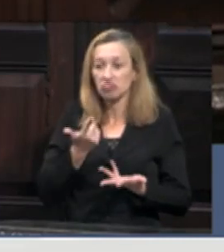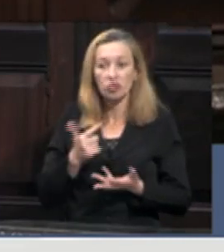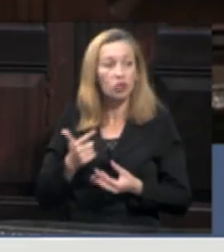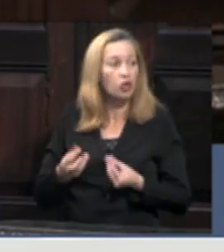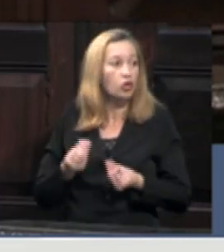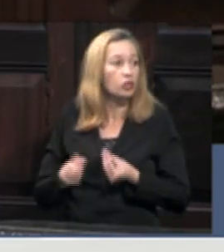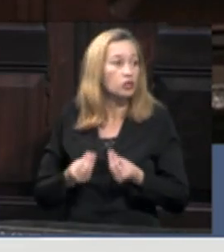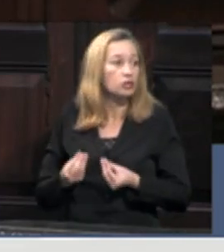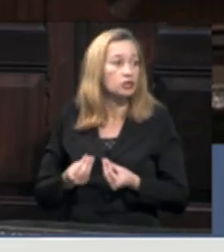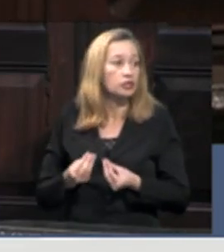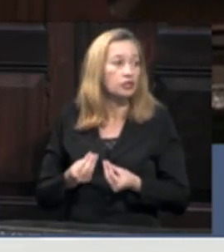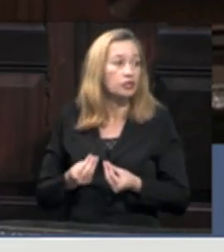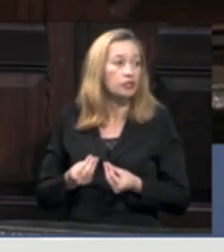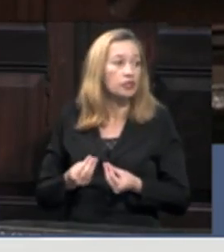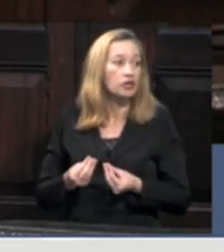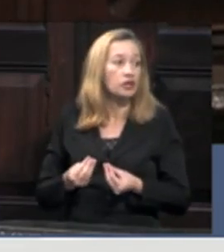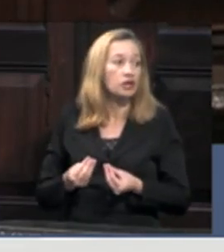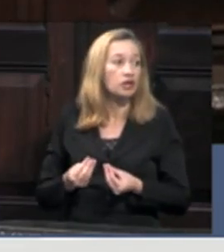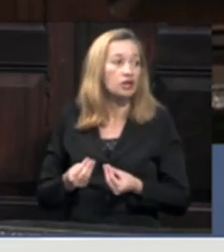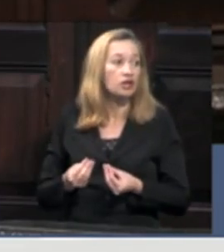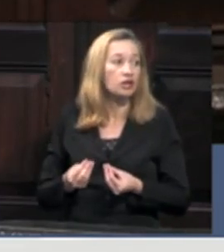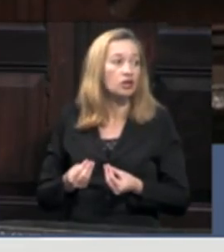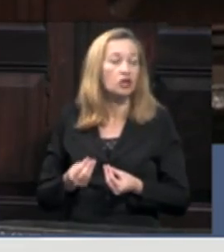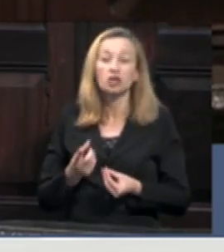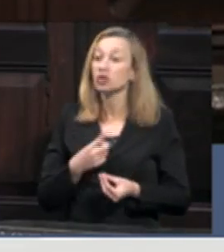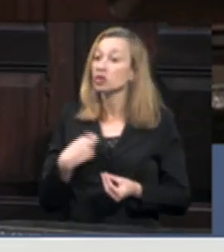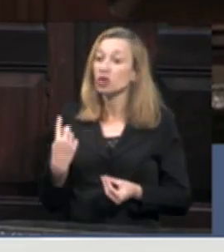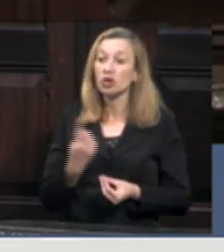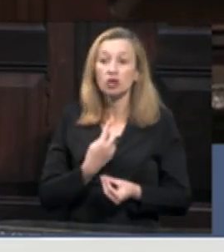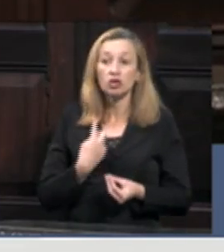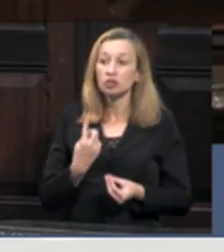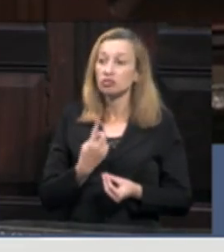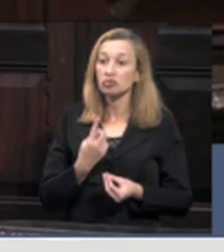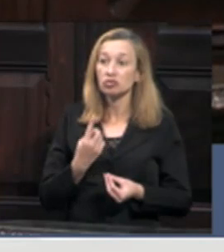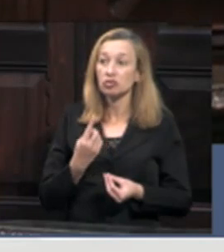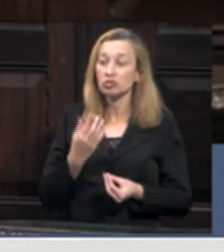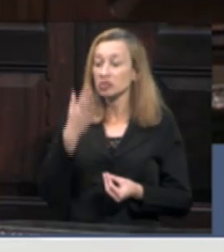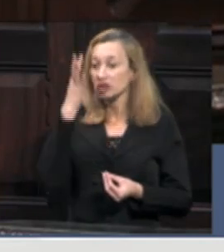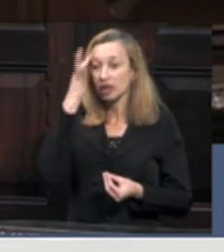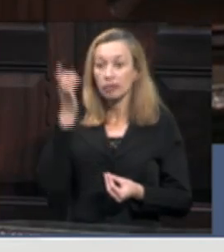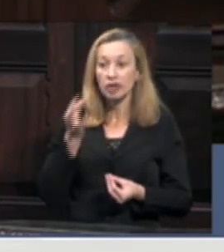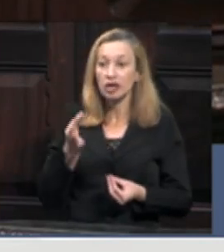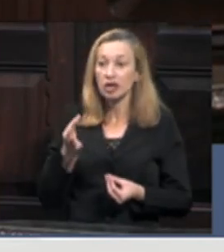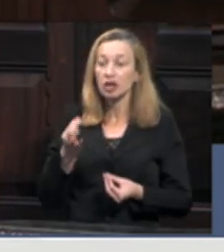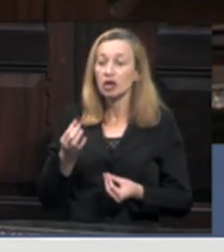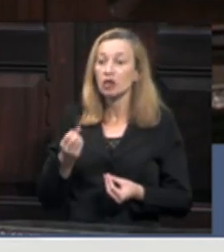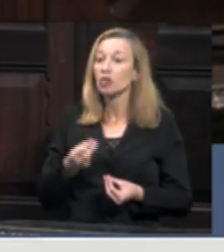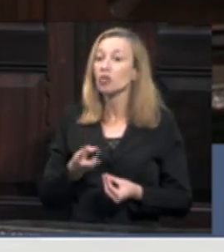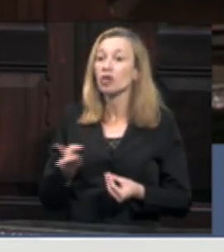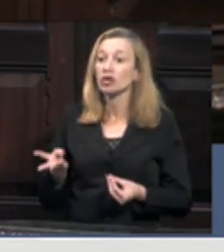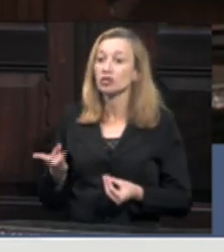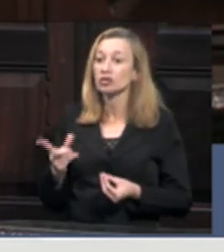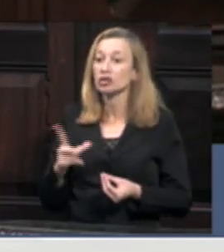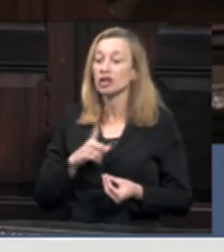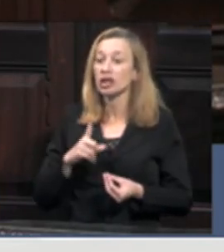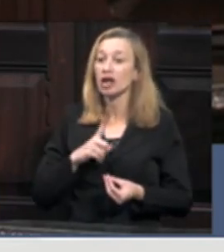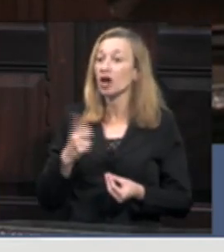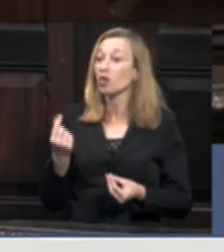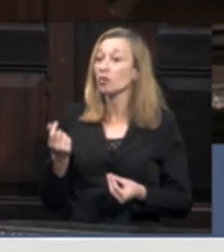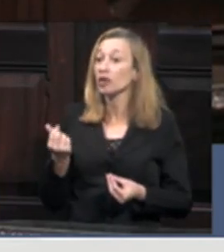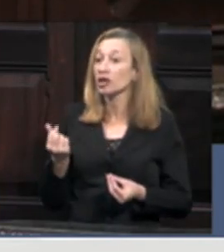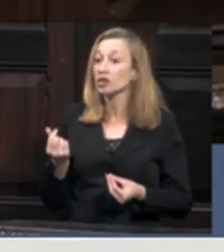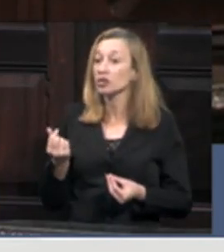neoliberal, é capaz de dizer como é que vai se comportar o preço do barril do